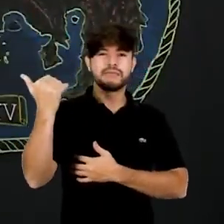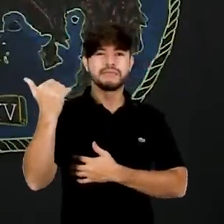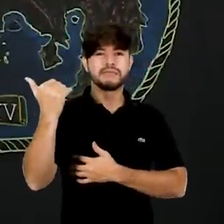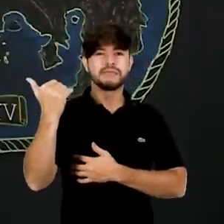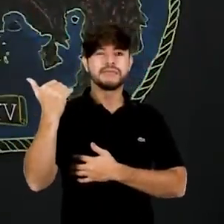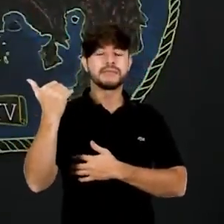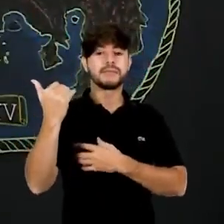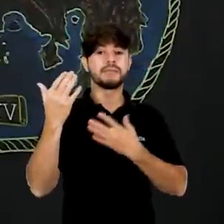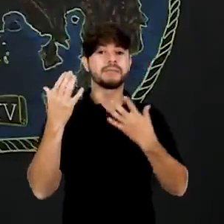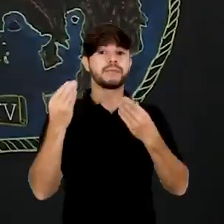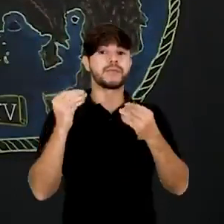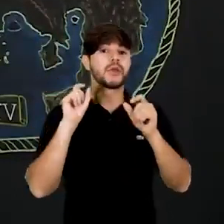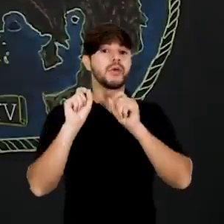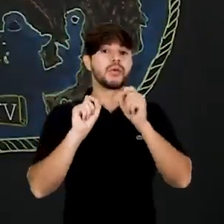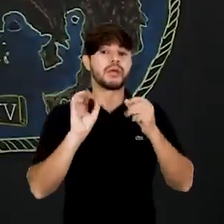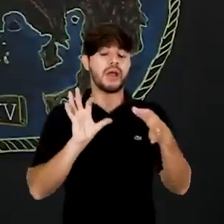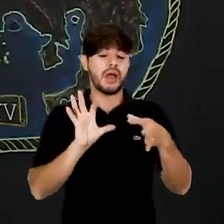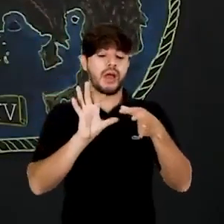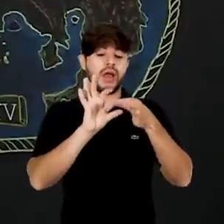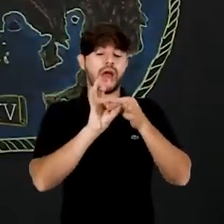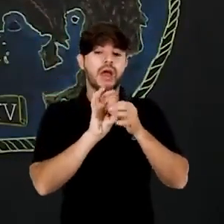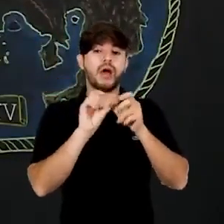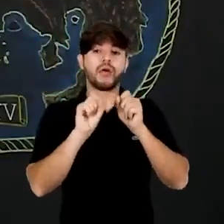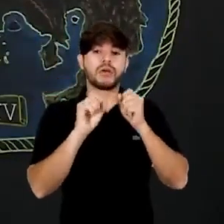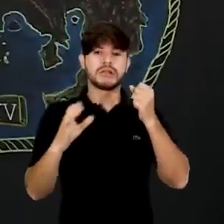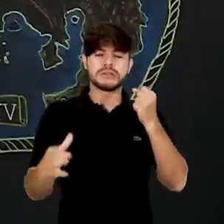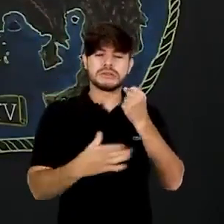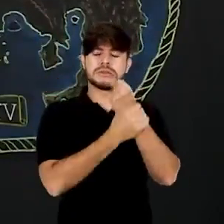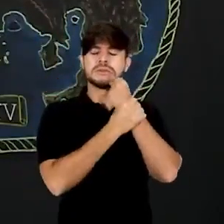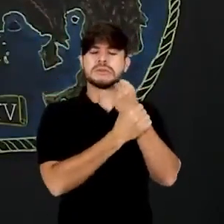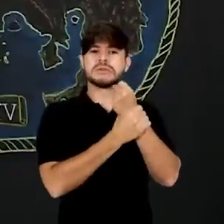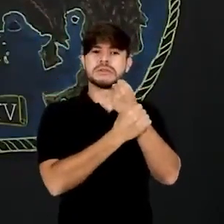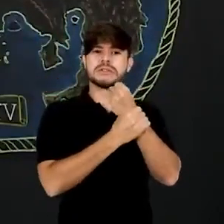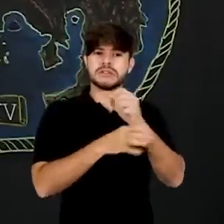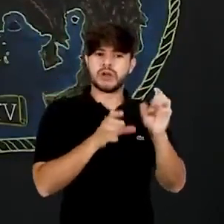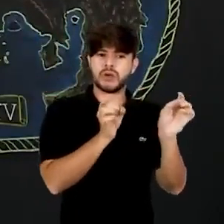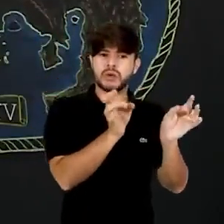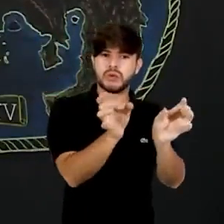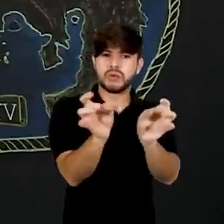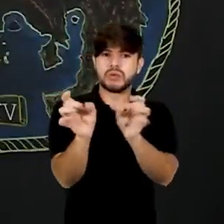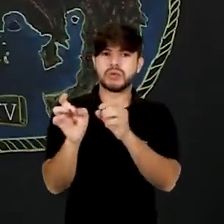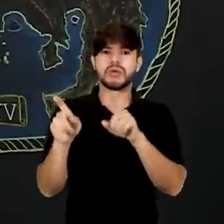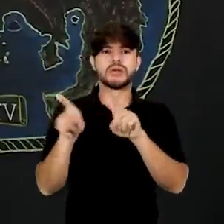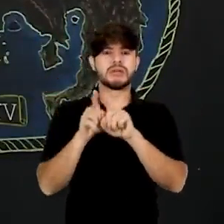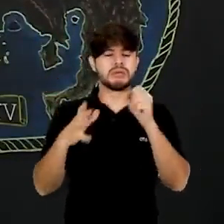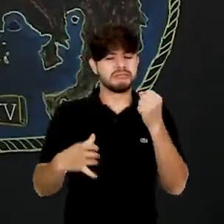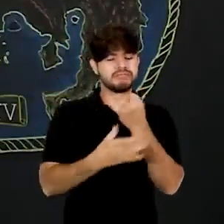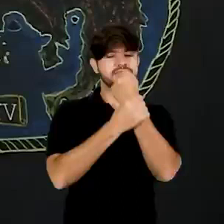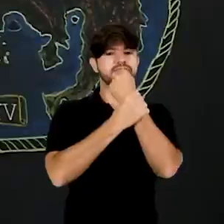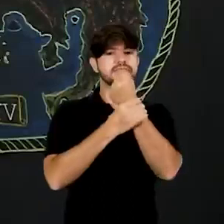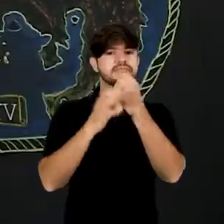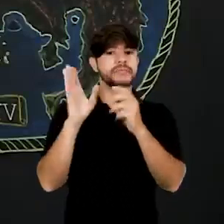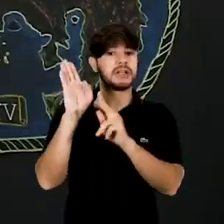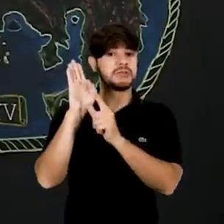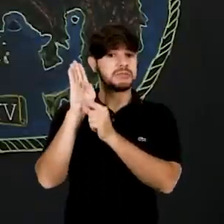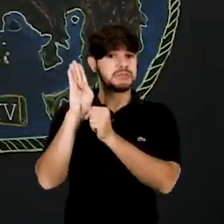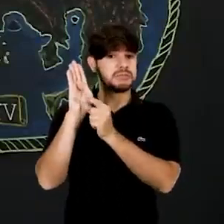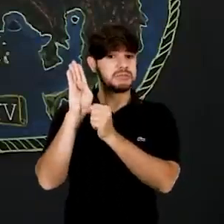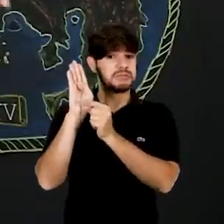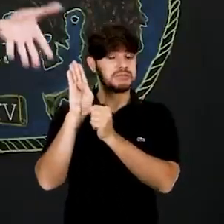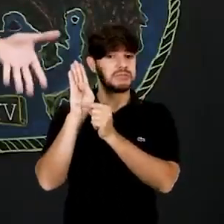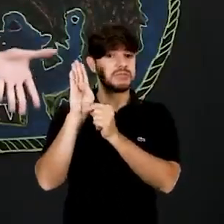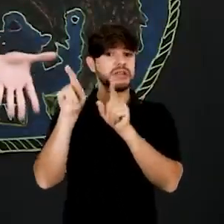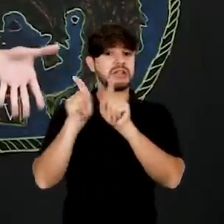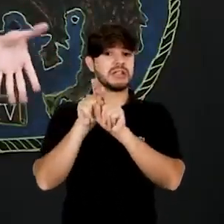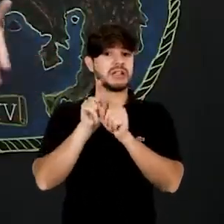está muito ligada ao florescimento do comércio, ao fortalecimento da burguesia, daquilo que alguns autores, alguns historiadores chamam de